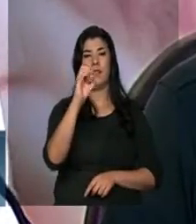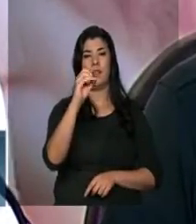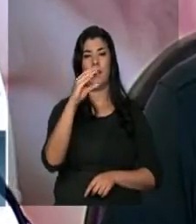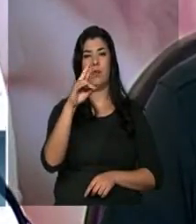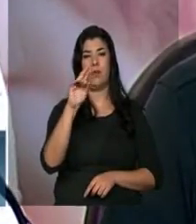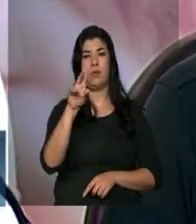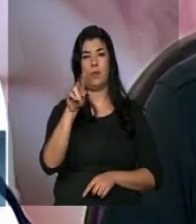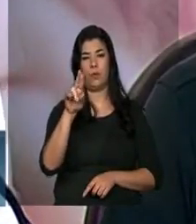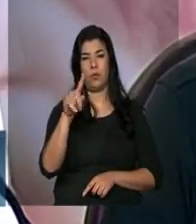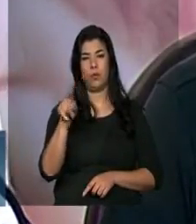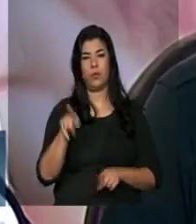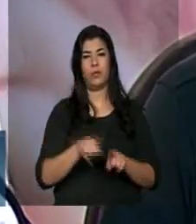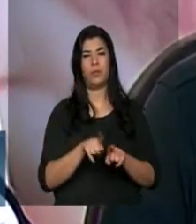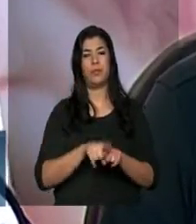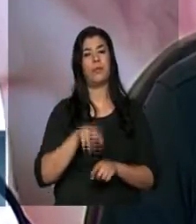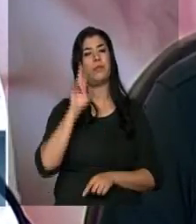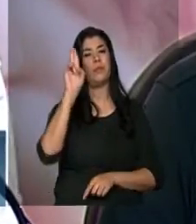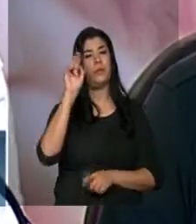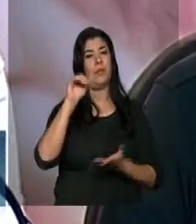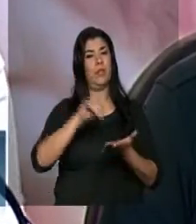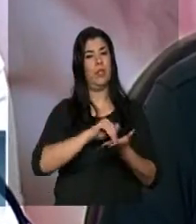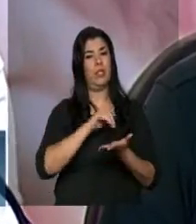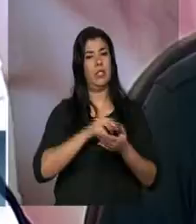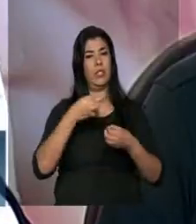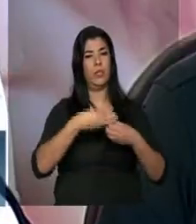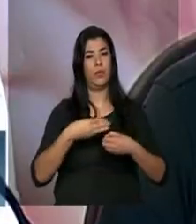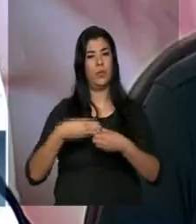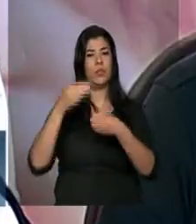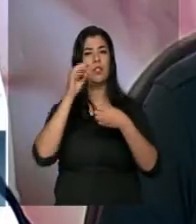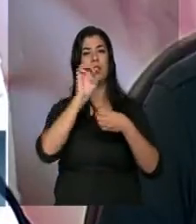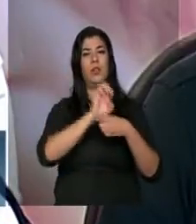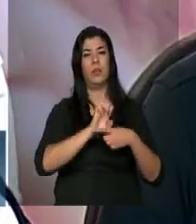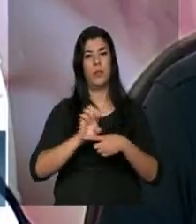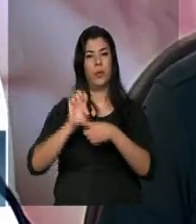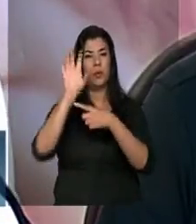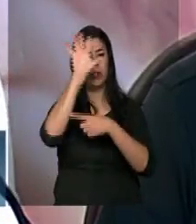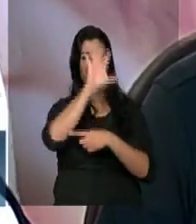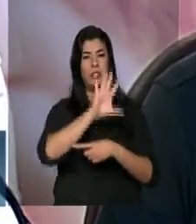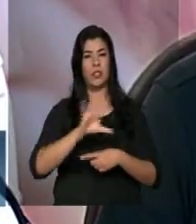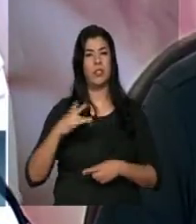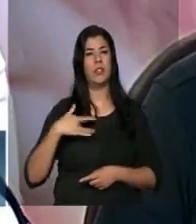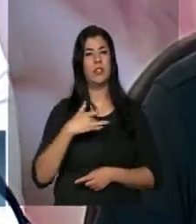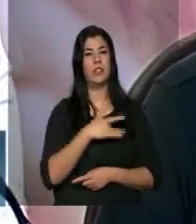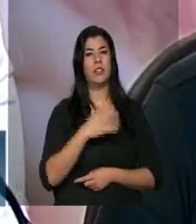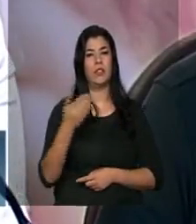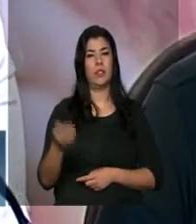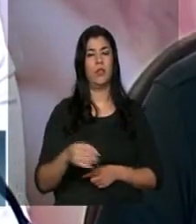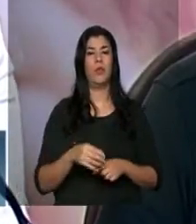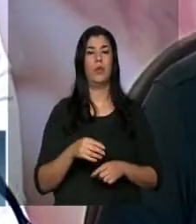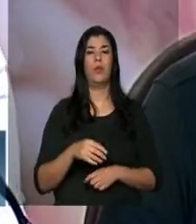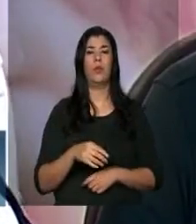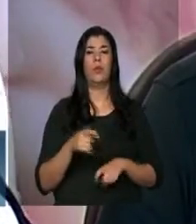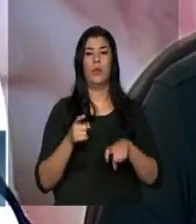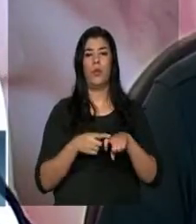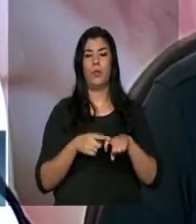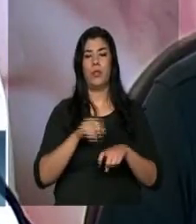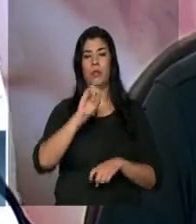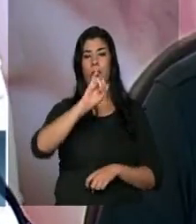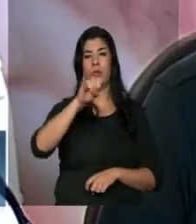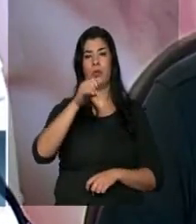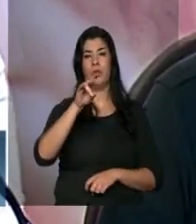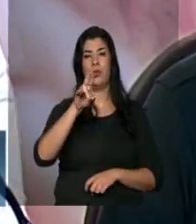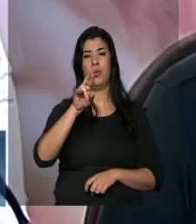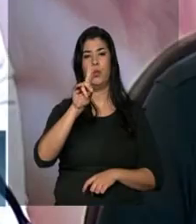no evento os representantes dos secretários municipais e estaduais de saúde, doutor Jurandi como representante do CONAS e